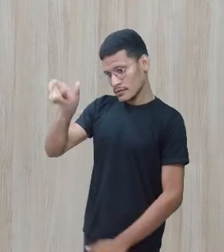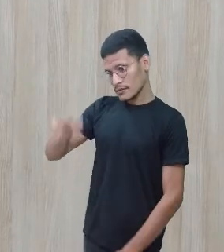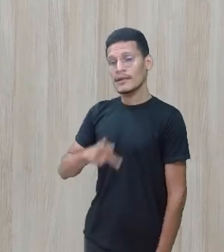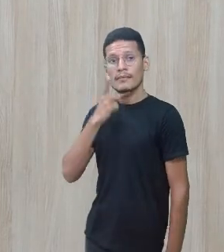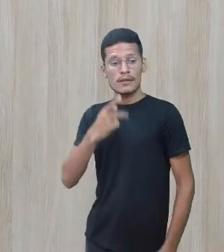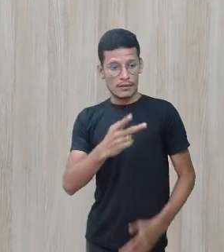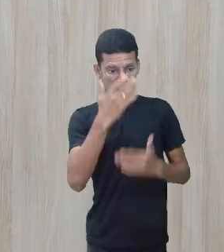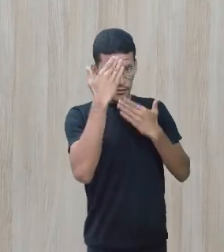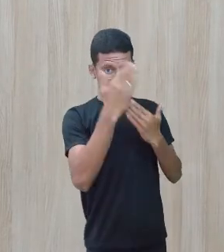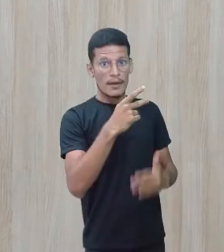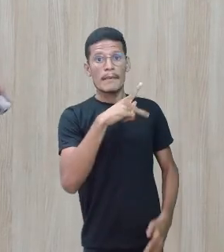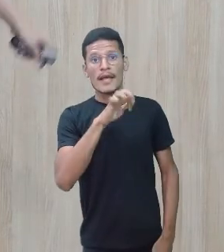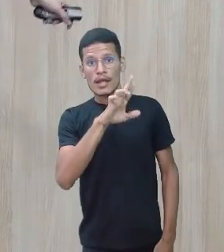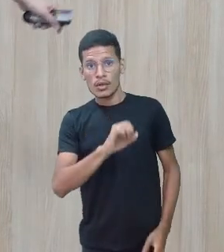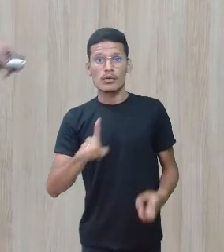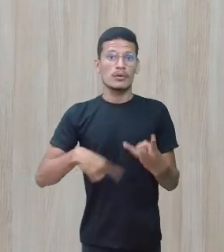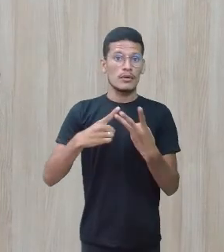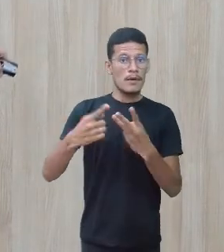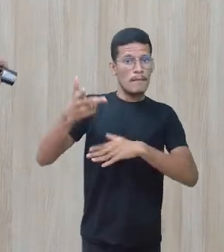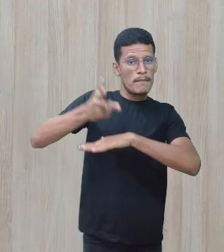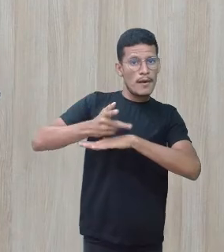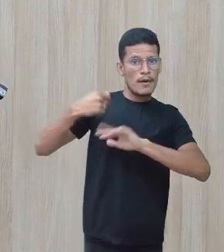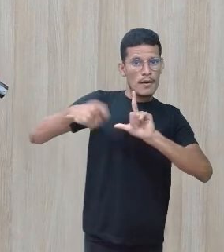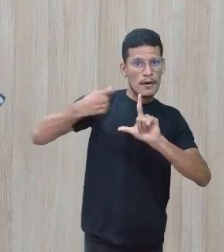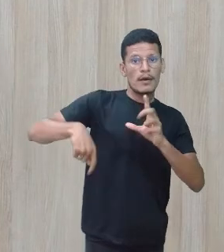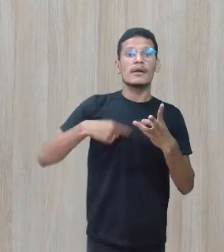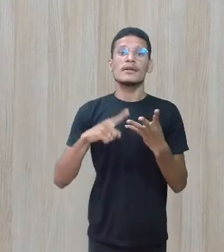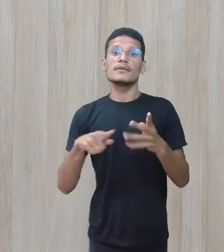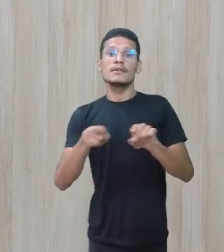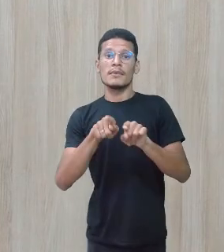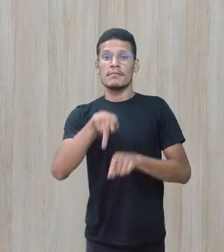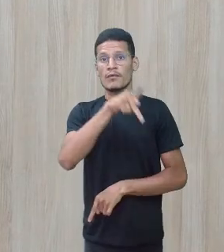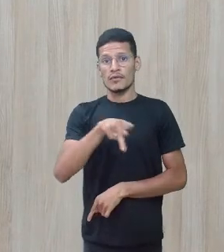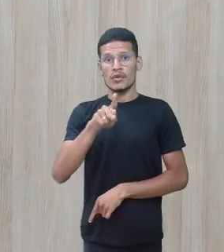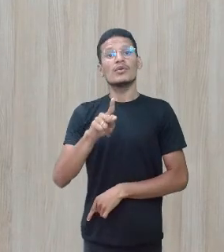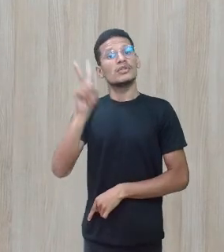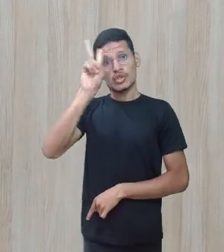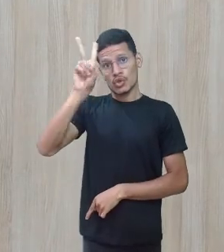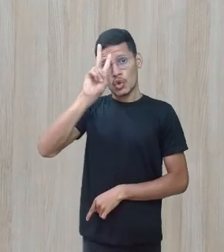professor Pedro, à produção e ao professor de História, Luciano, que está ali esperando para